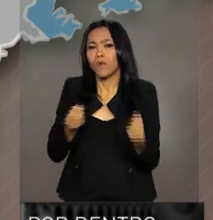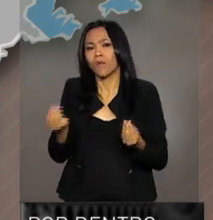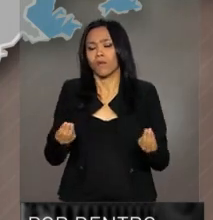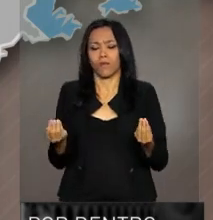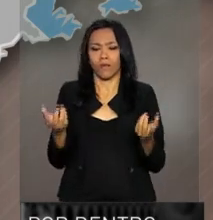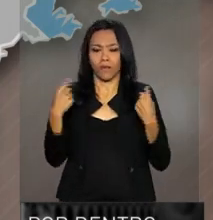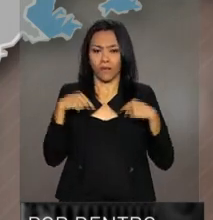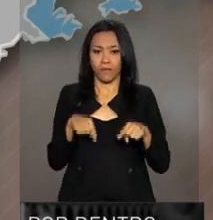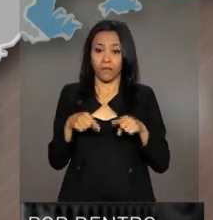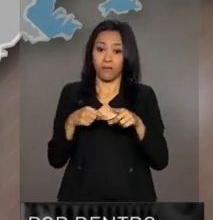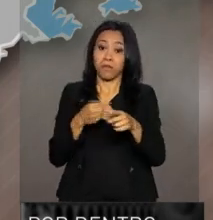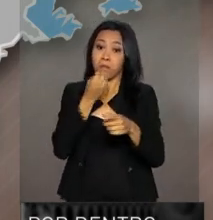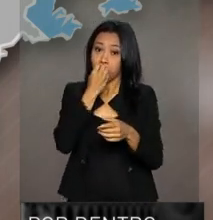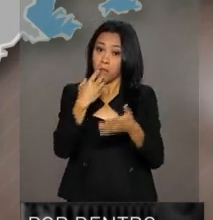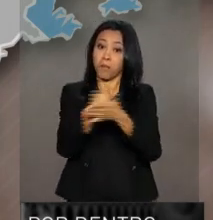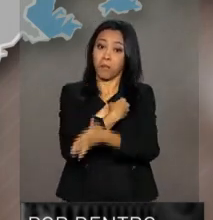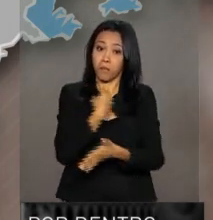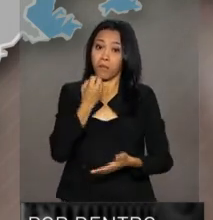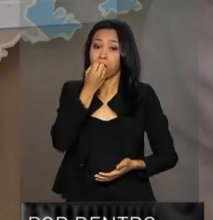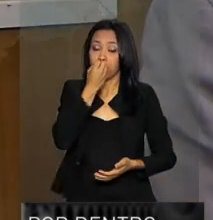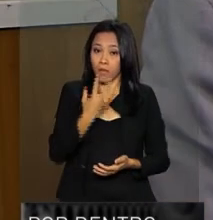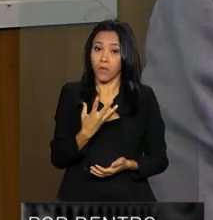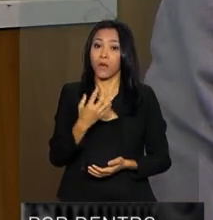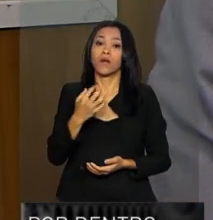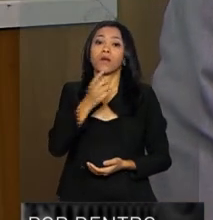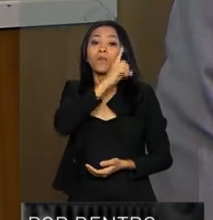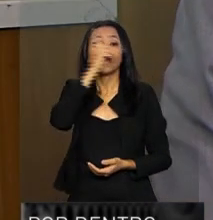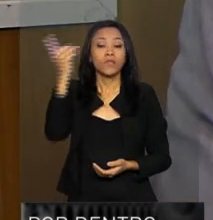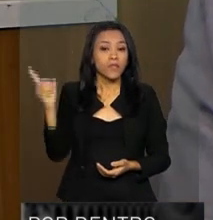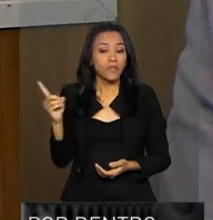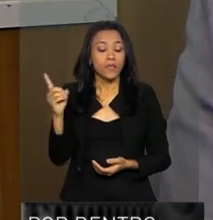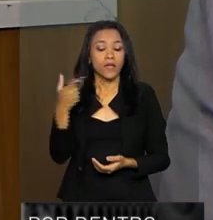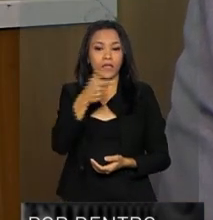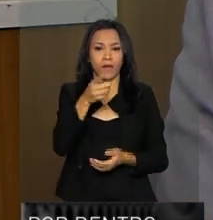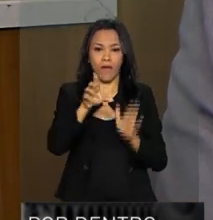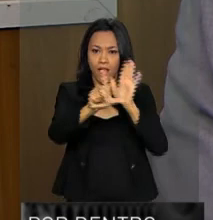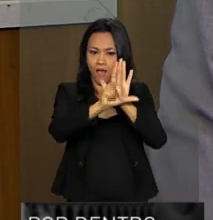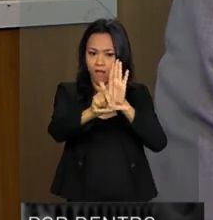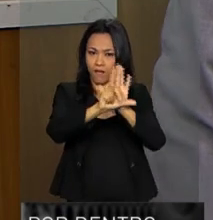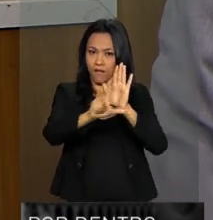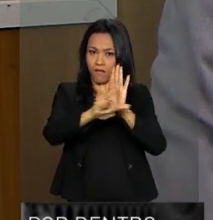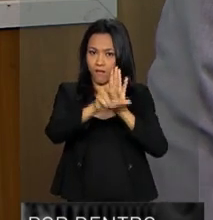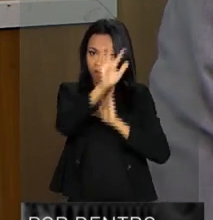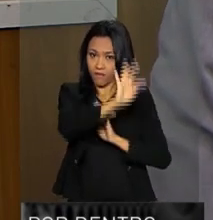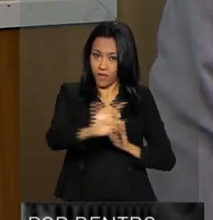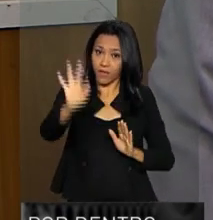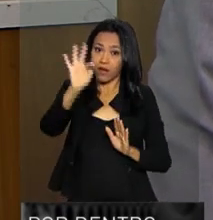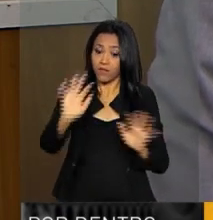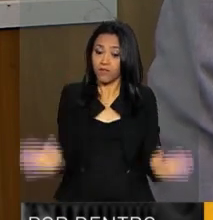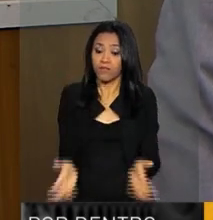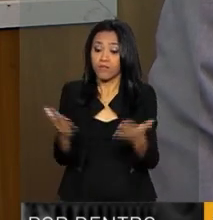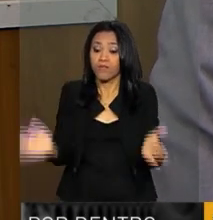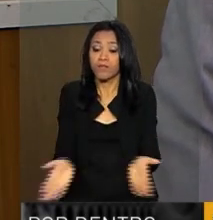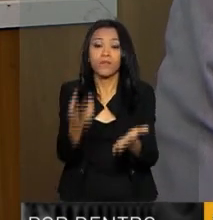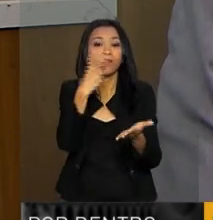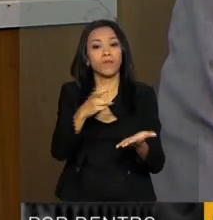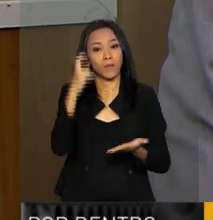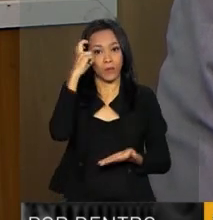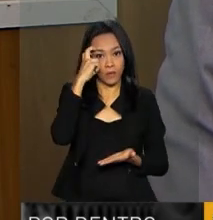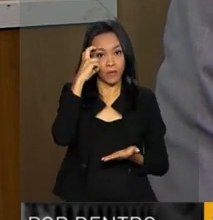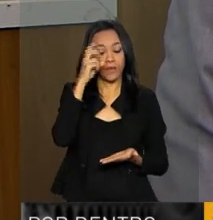dia eu gostaria de dizer que a lei federal de incentivo à cultura ela tá é disponível para